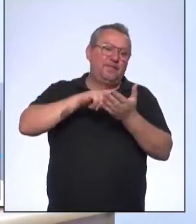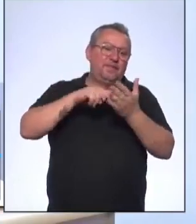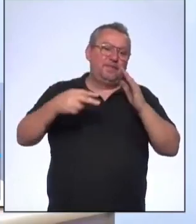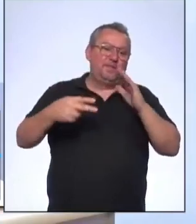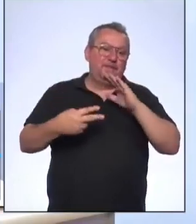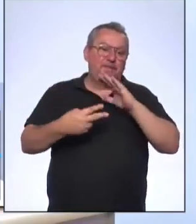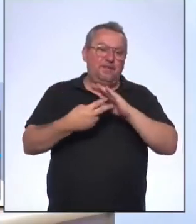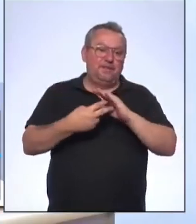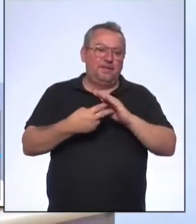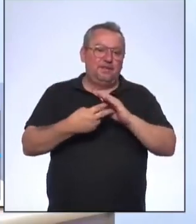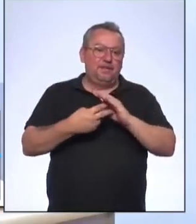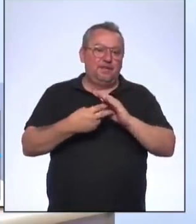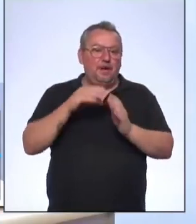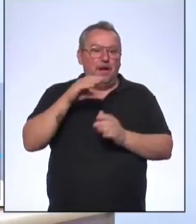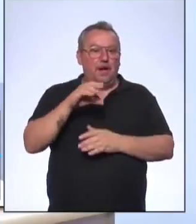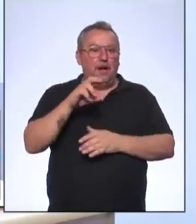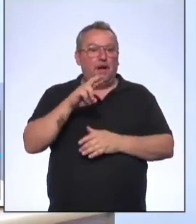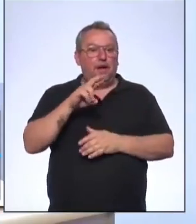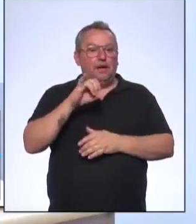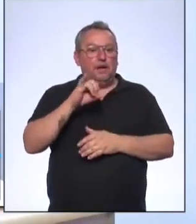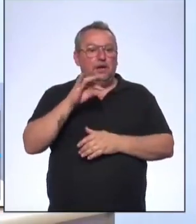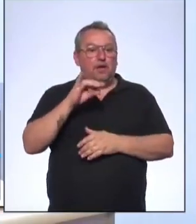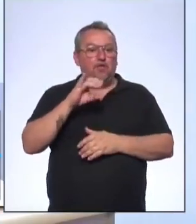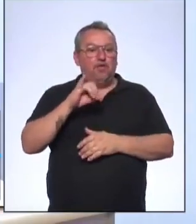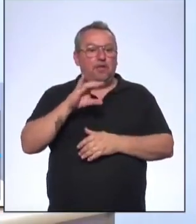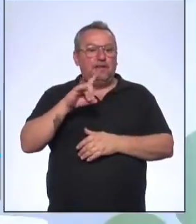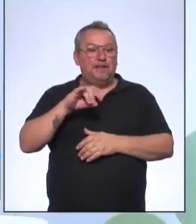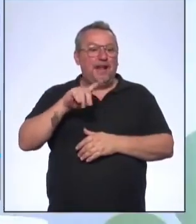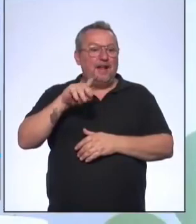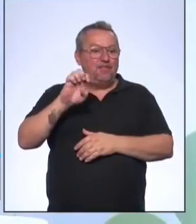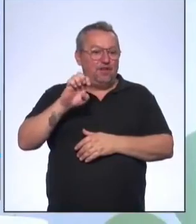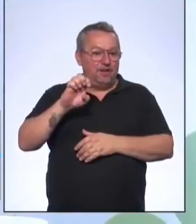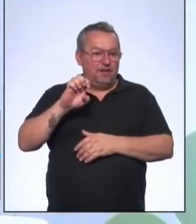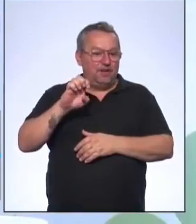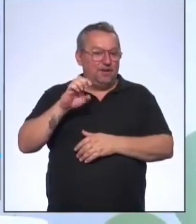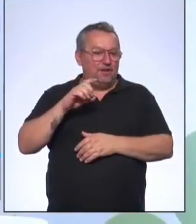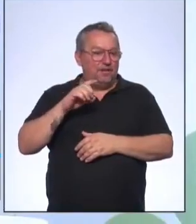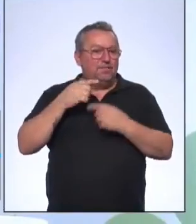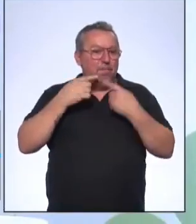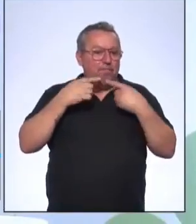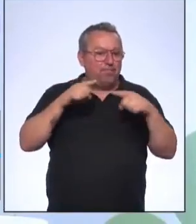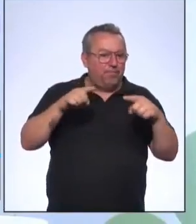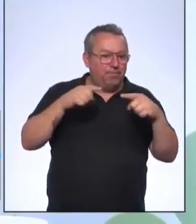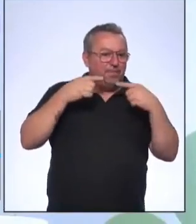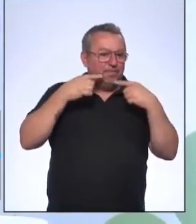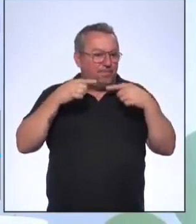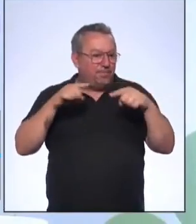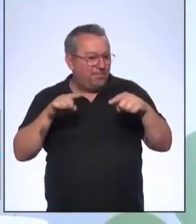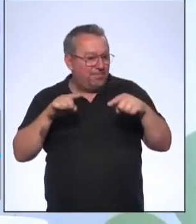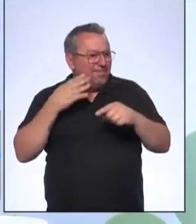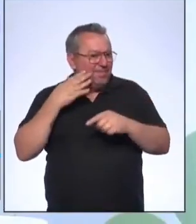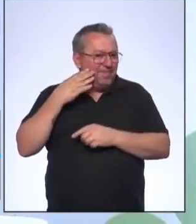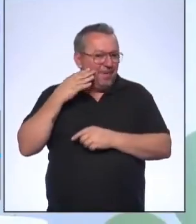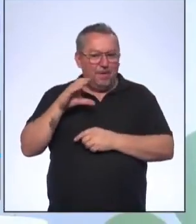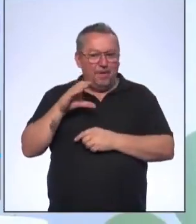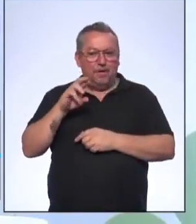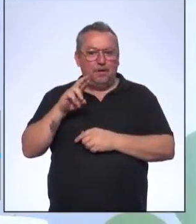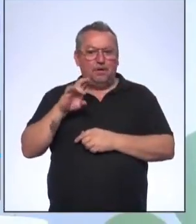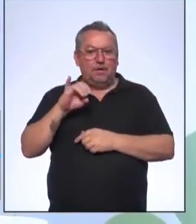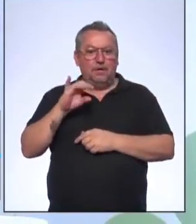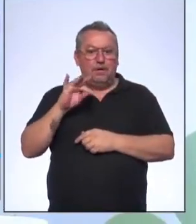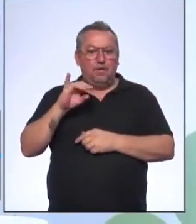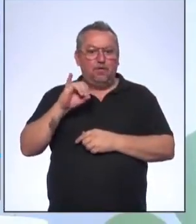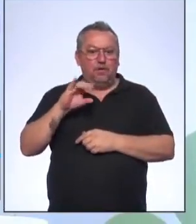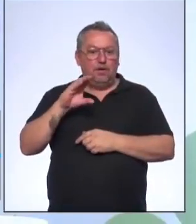ser criticidade? Criticidade. Bonita, né? É, palavra bonita. Bonita, você acha bonita? Eu acho